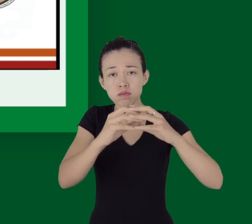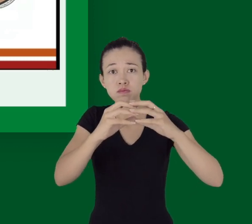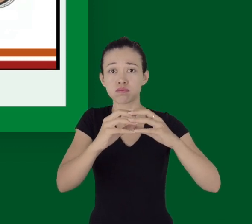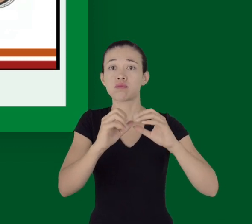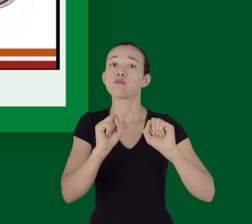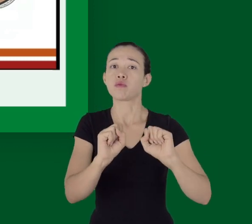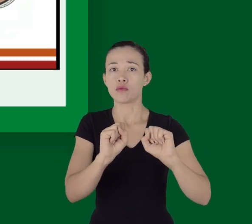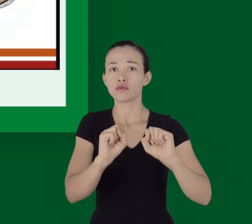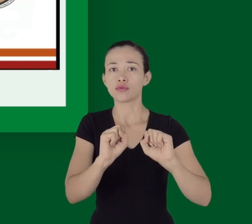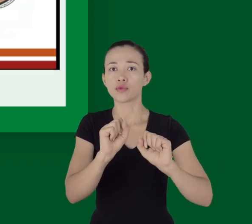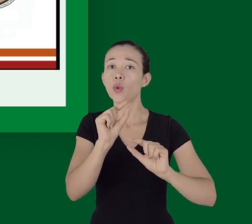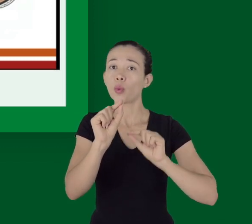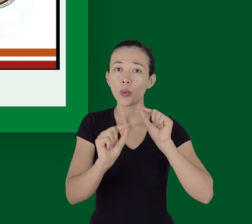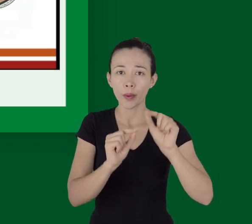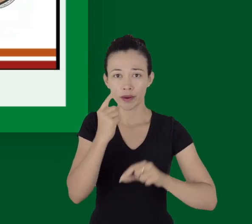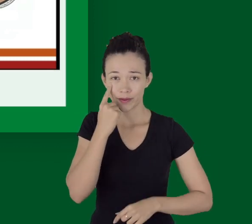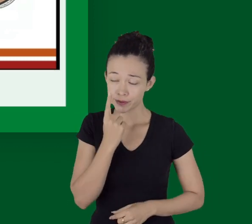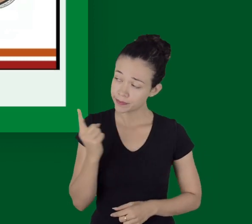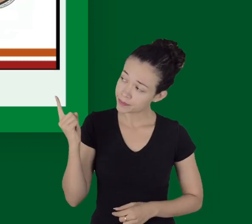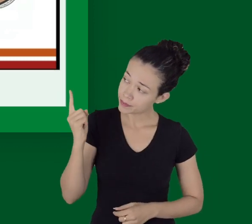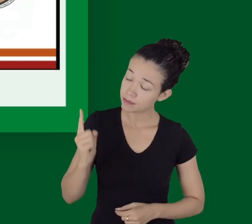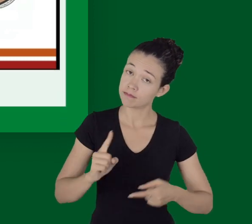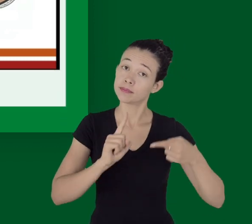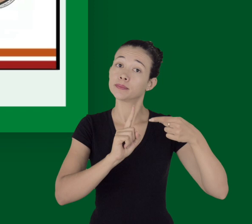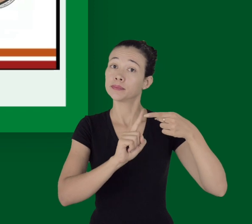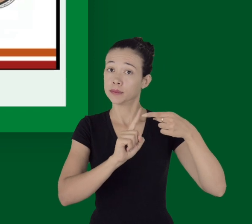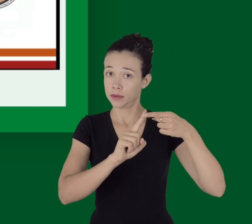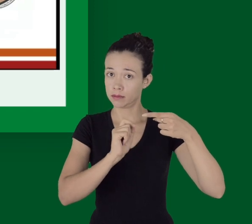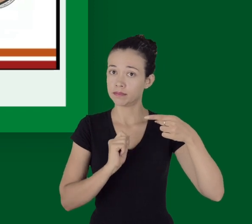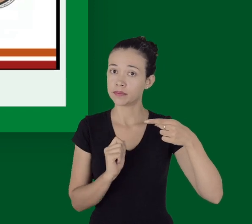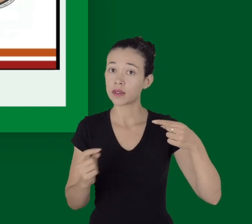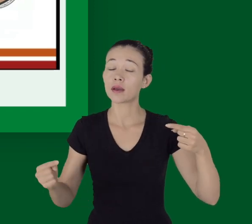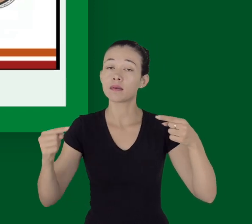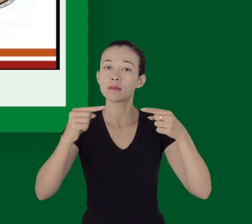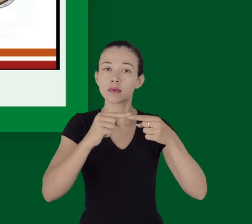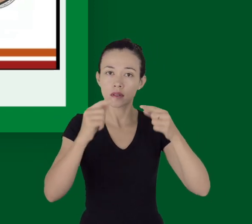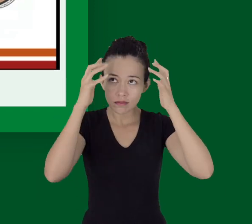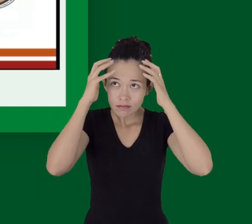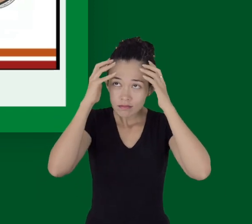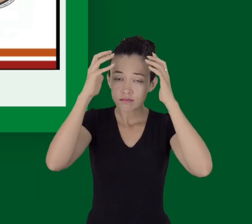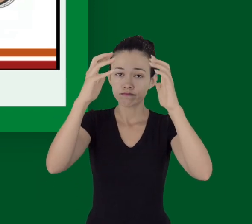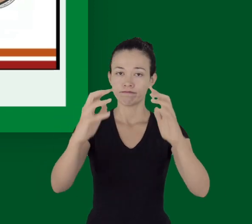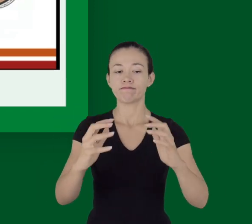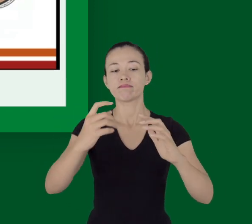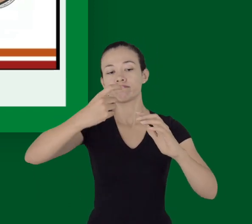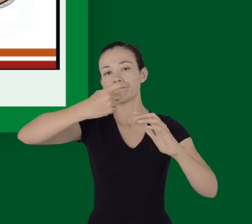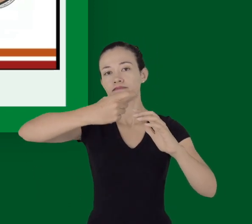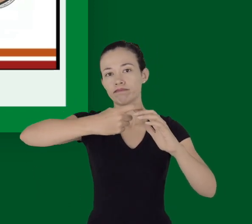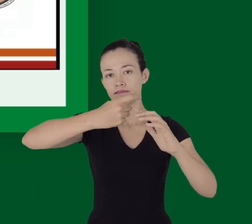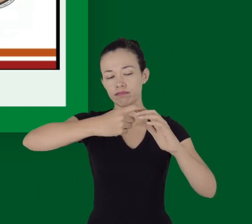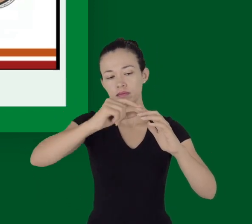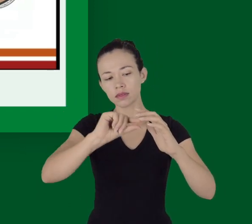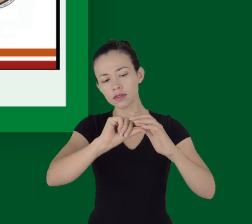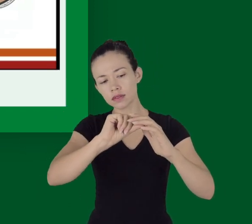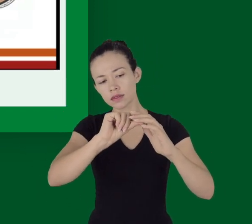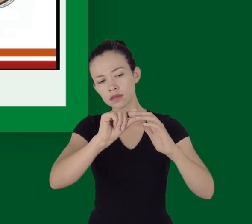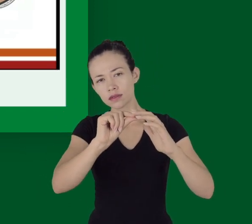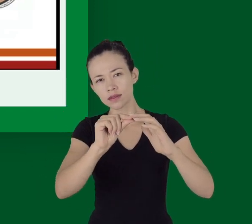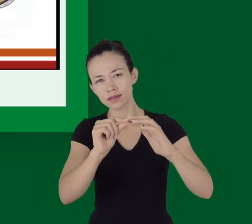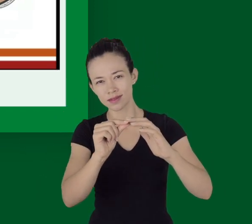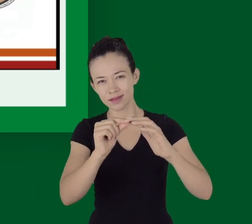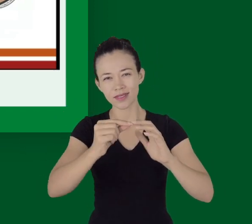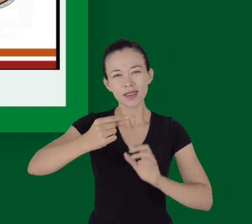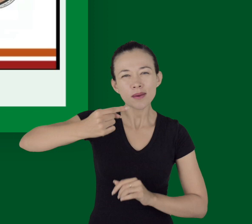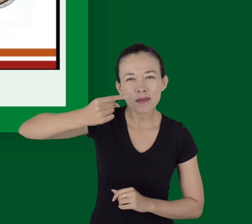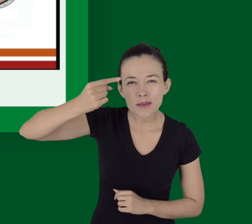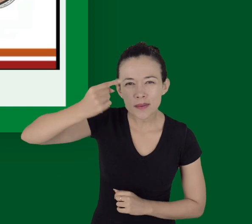entre a calota craniana e a dura mater, que é o chamado hematoma epidural, que não é tão comum, mas ele pode